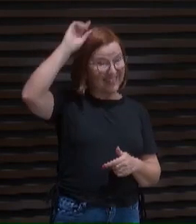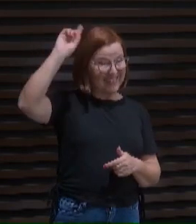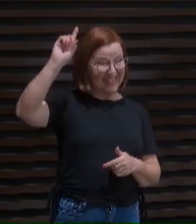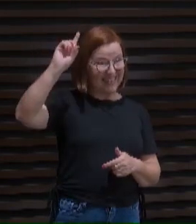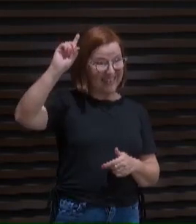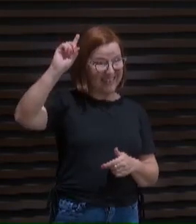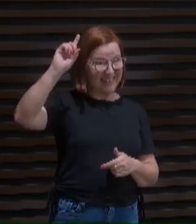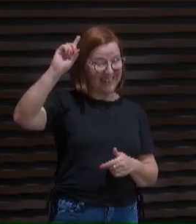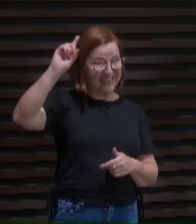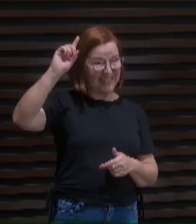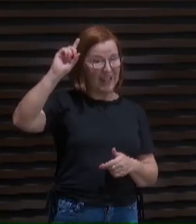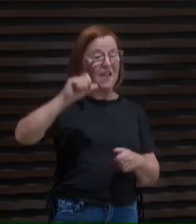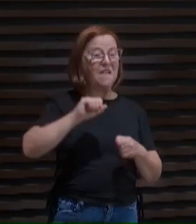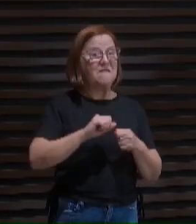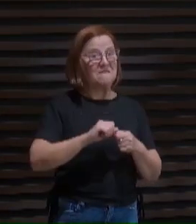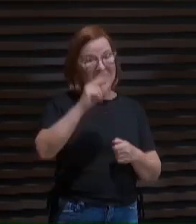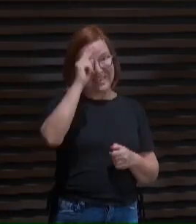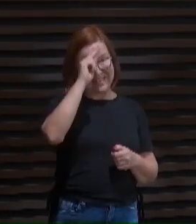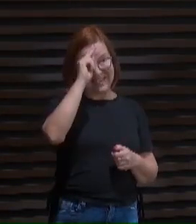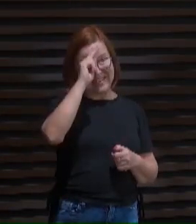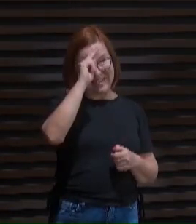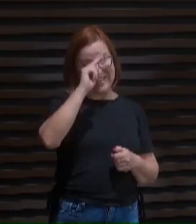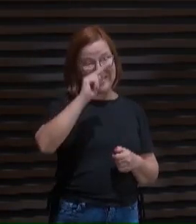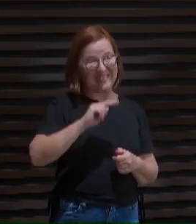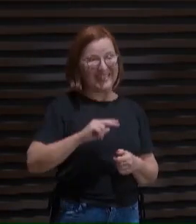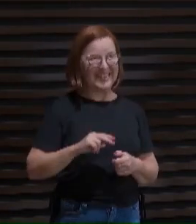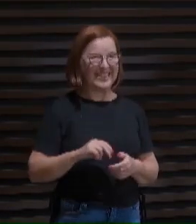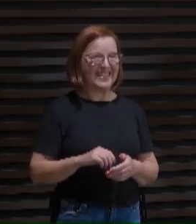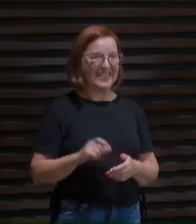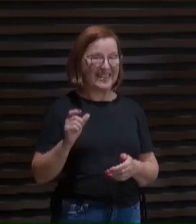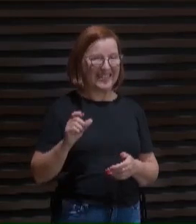a palavra para o coração dela. Meu irmão.